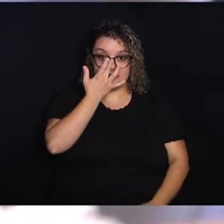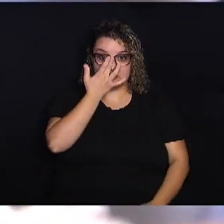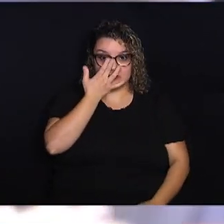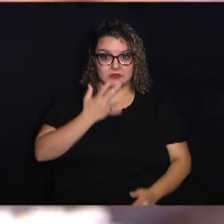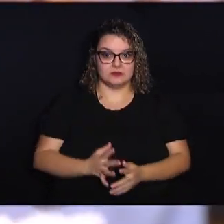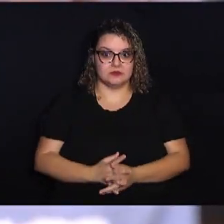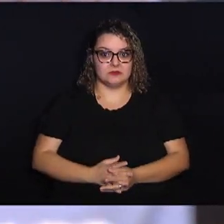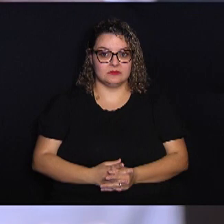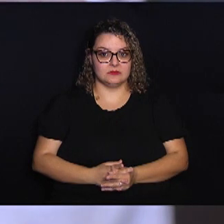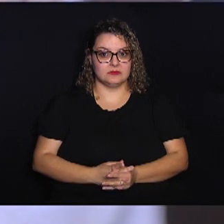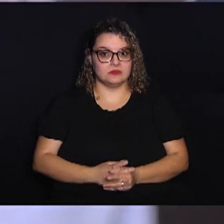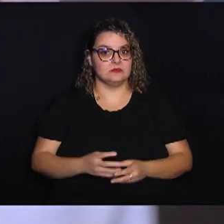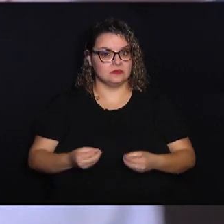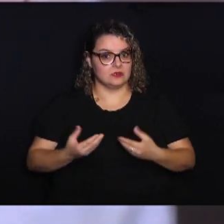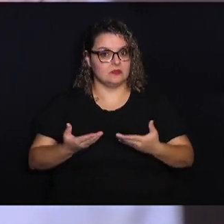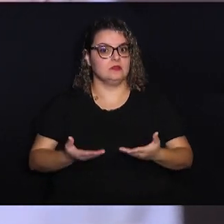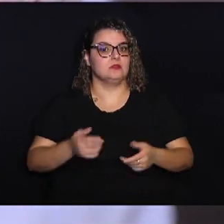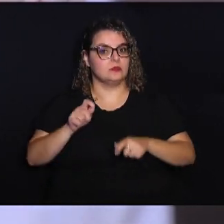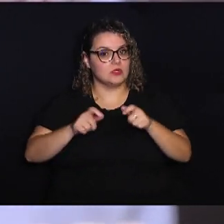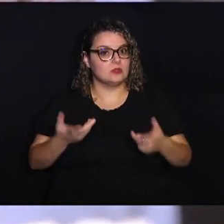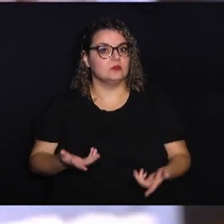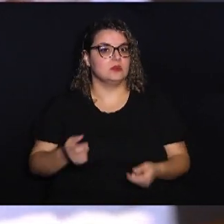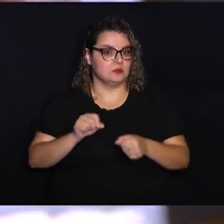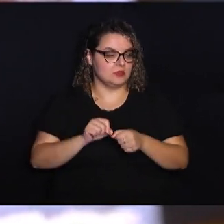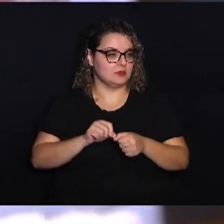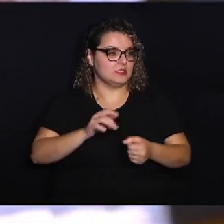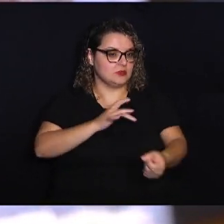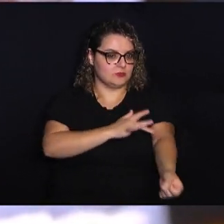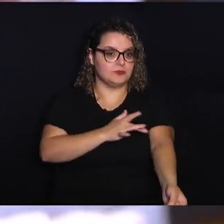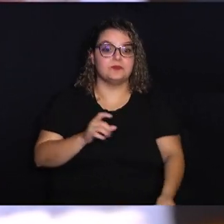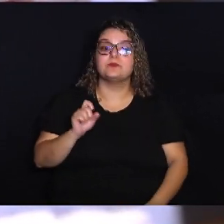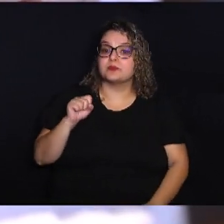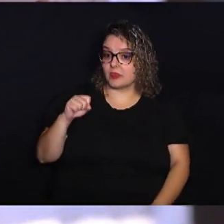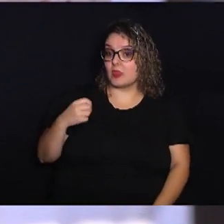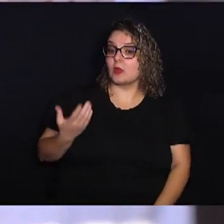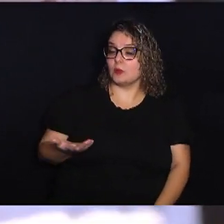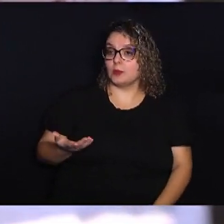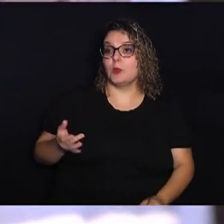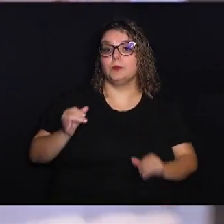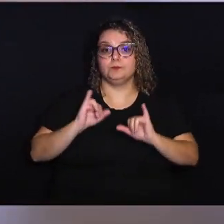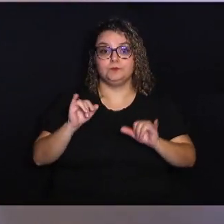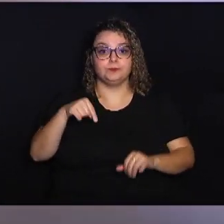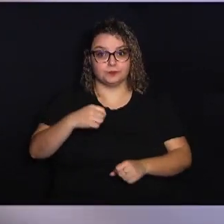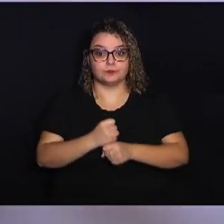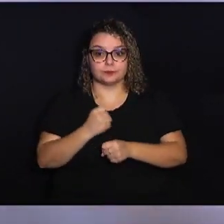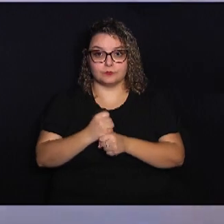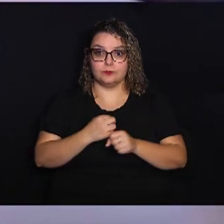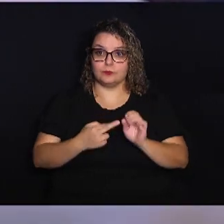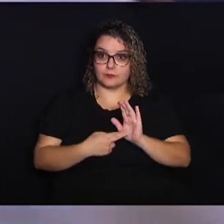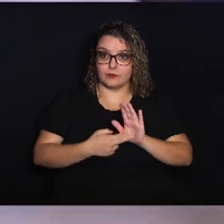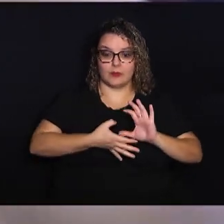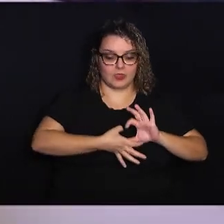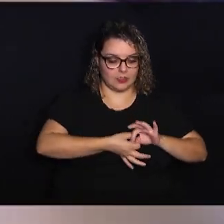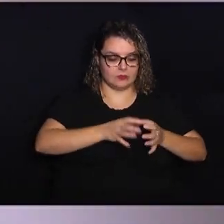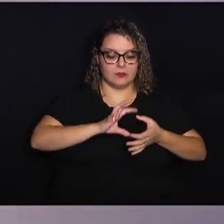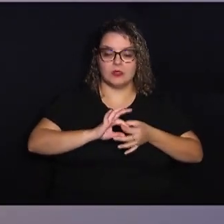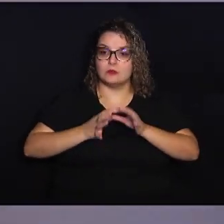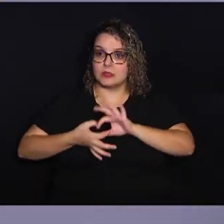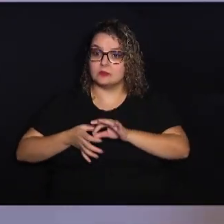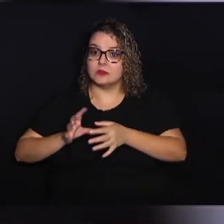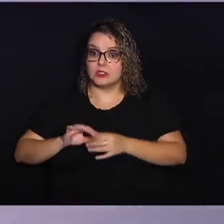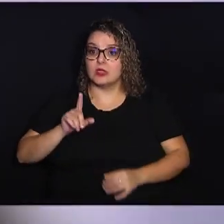está trazendo pessoas para realizar essa doação. Isso mesmo. Bom, a campanha desse ano, ela faz referência às Olimpíadas, mas é o